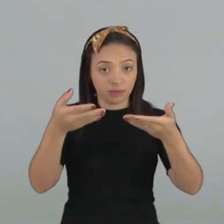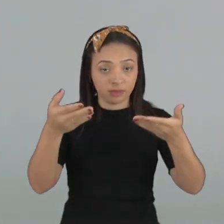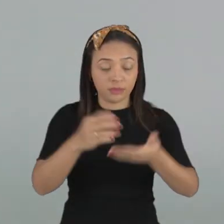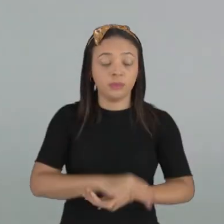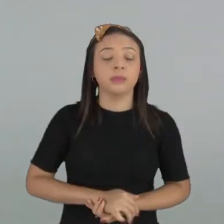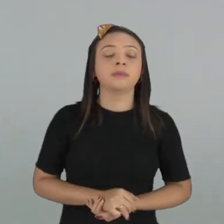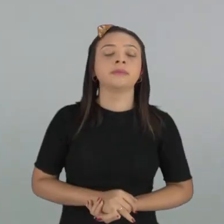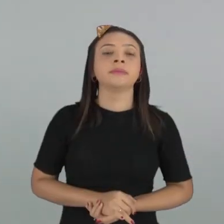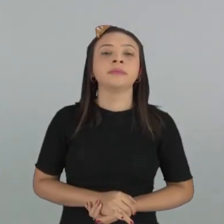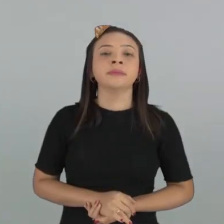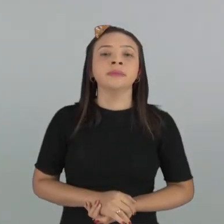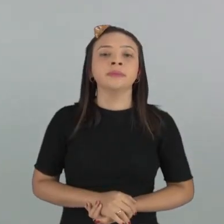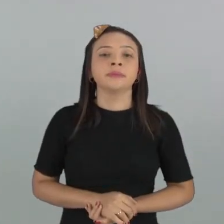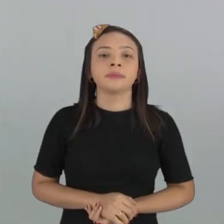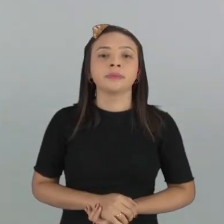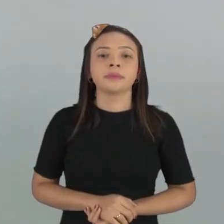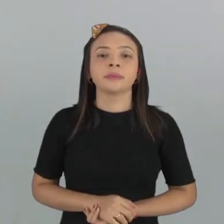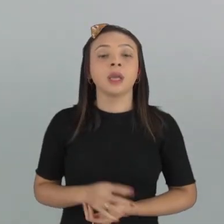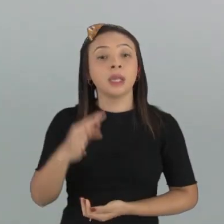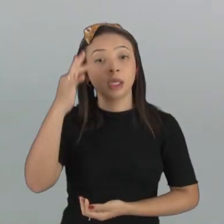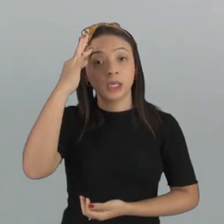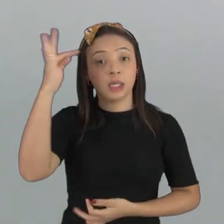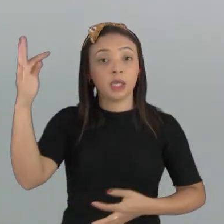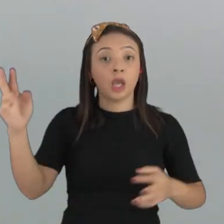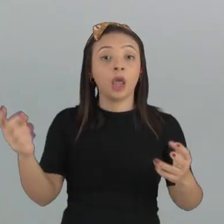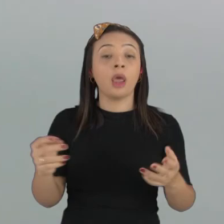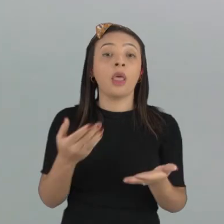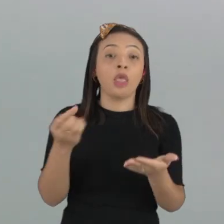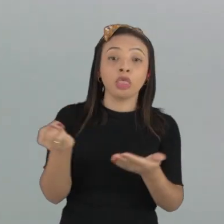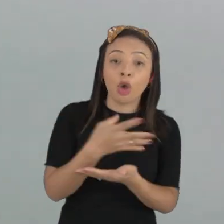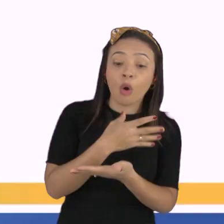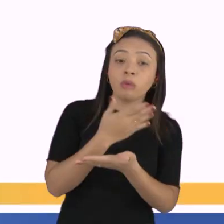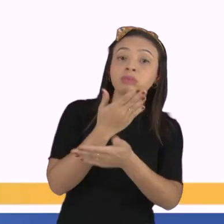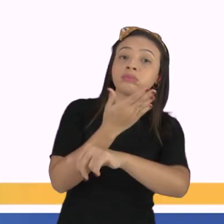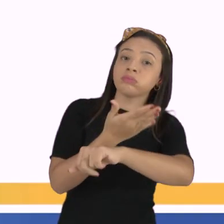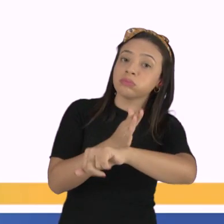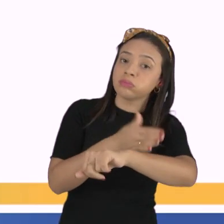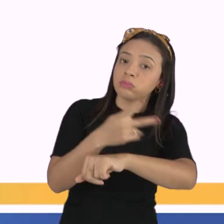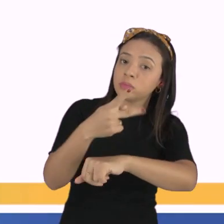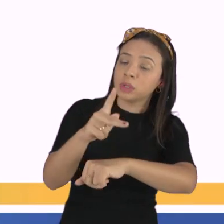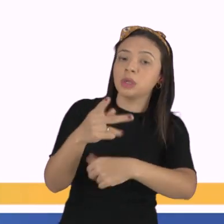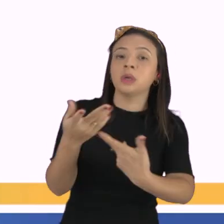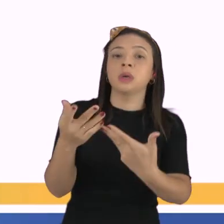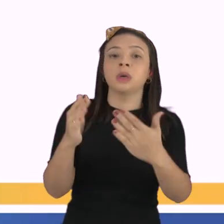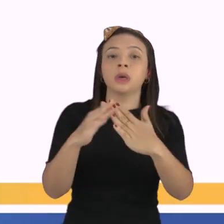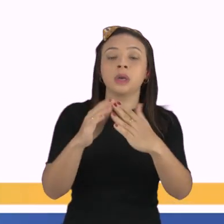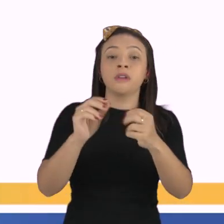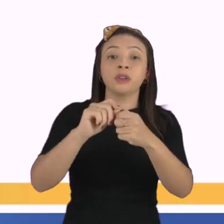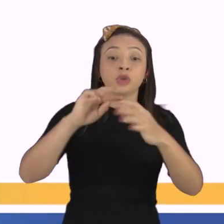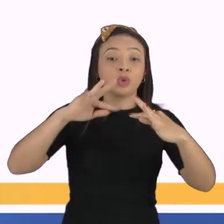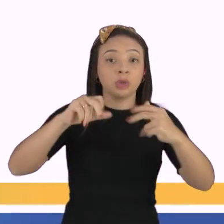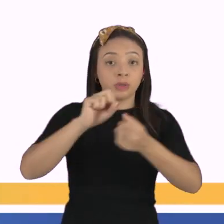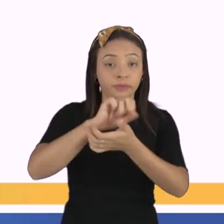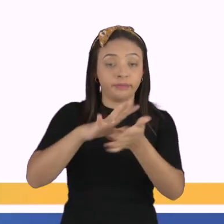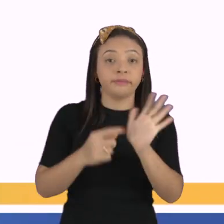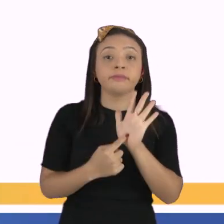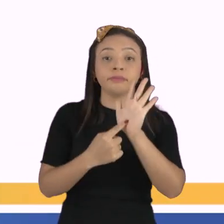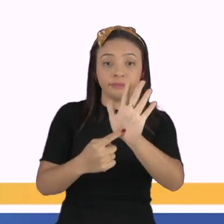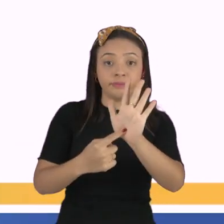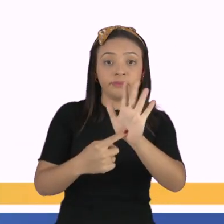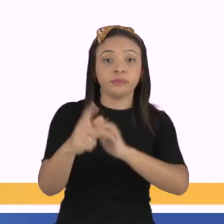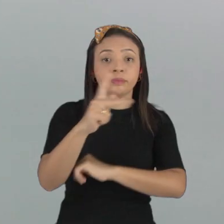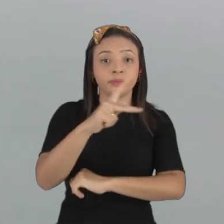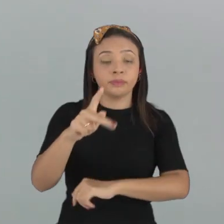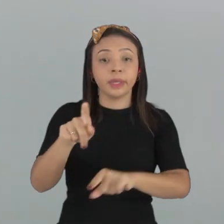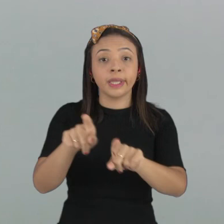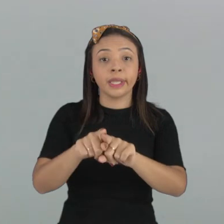esse tema, sobre essas teorias, treinem em casa Procurem realizar as atividades que serão propostas pelo seu